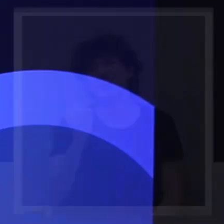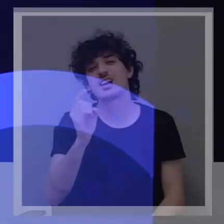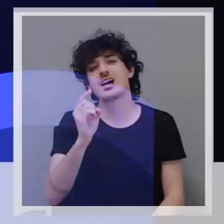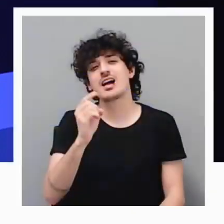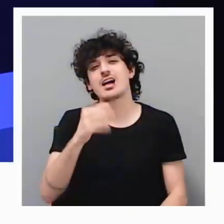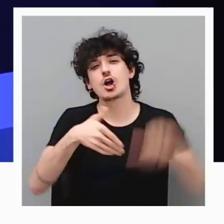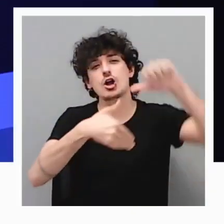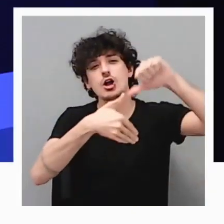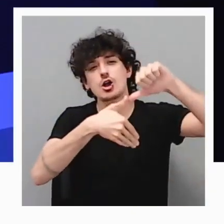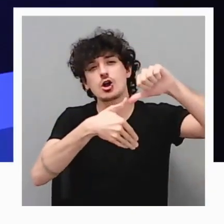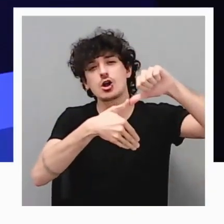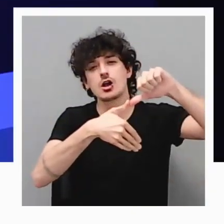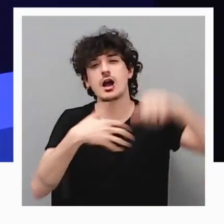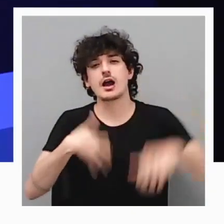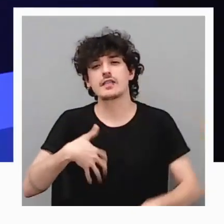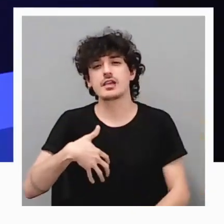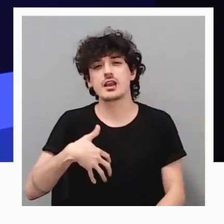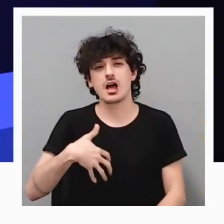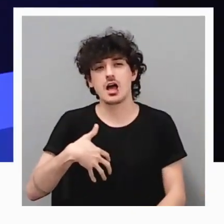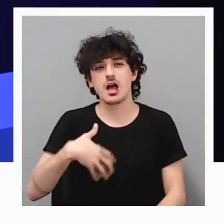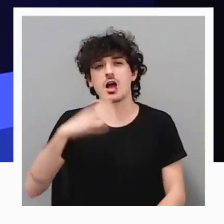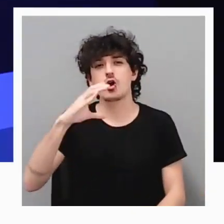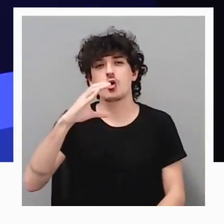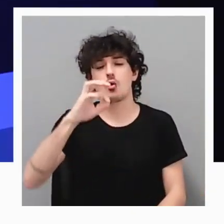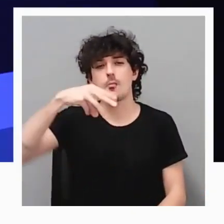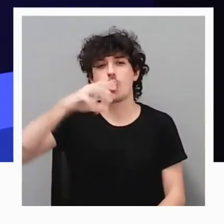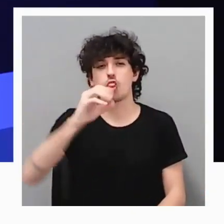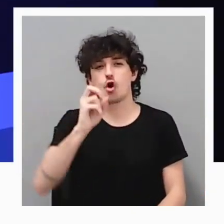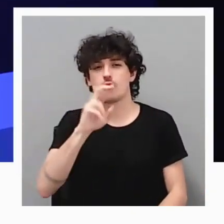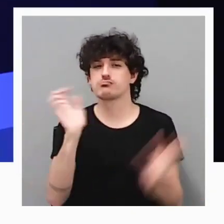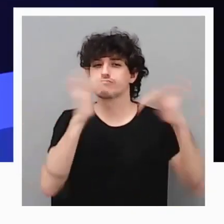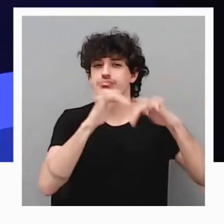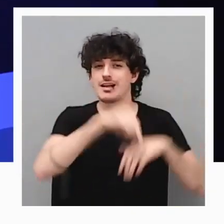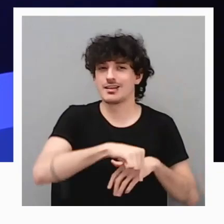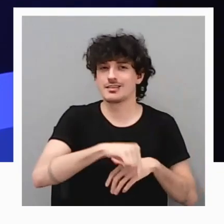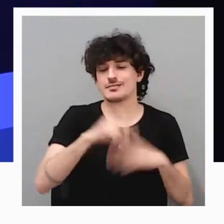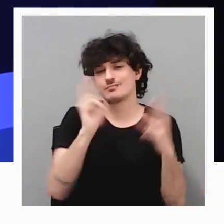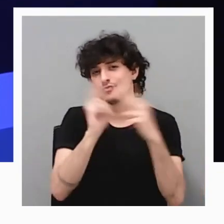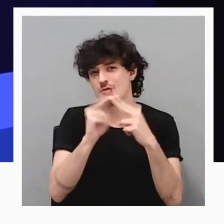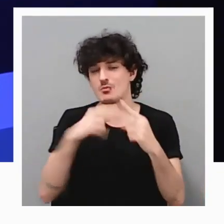Rivadavia, na Argentina. Até a próxima, obrigado pelo convite, foi um prazer estar com